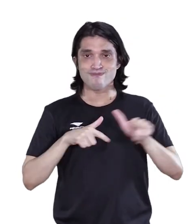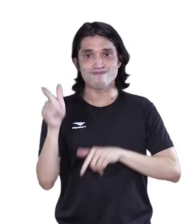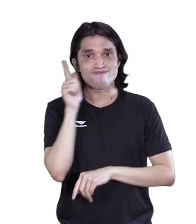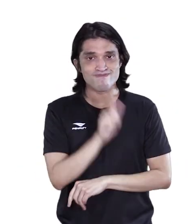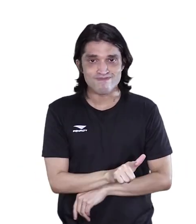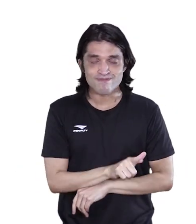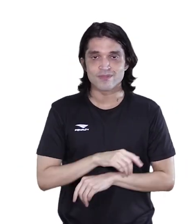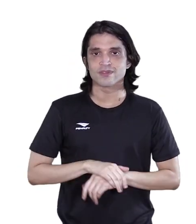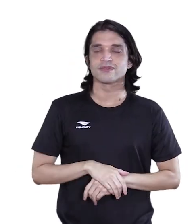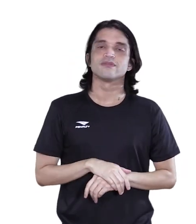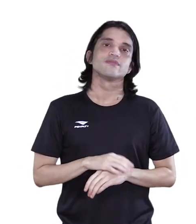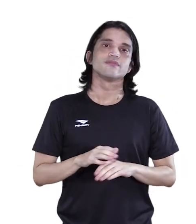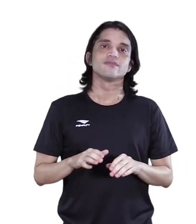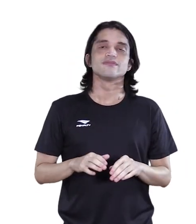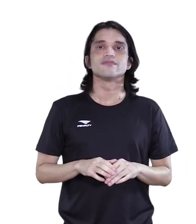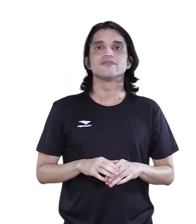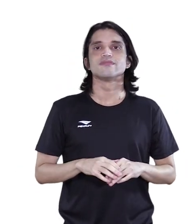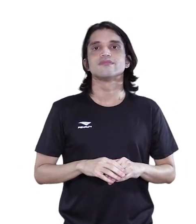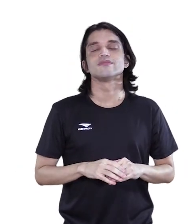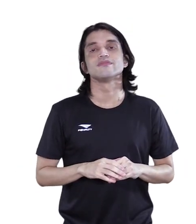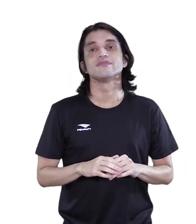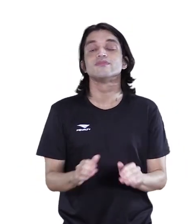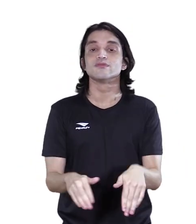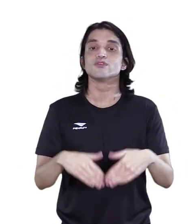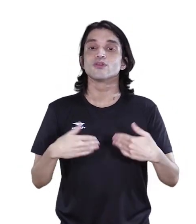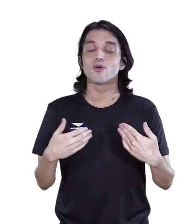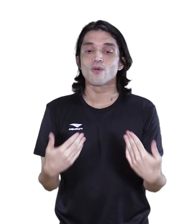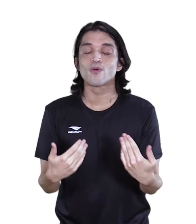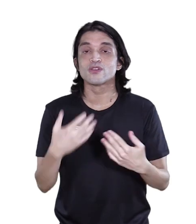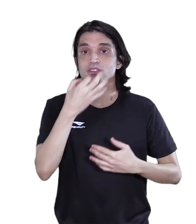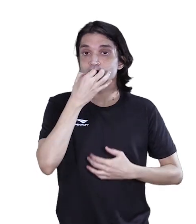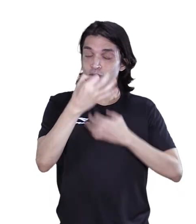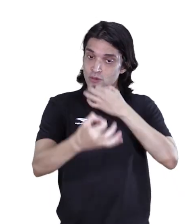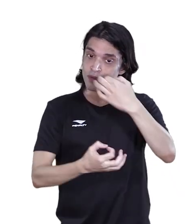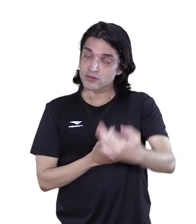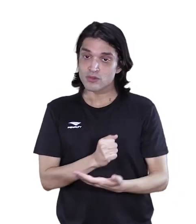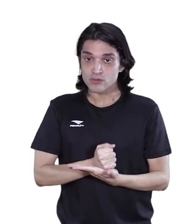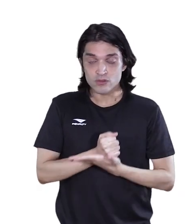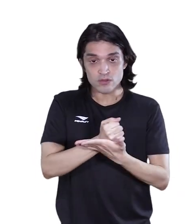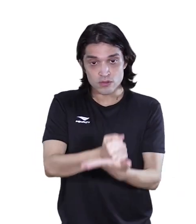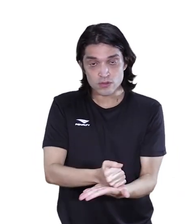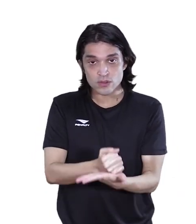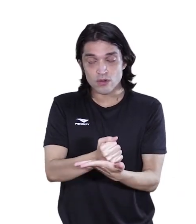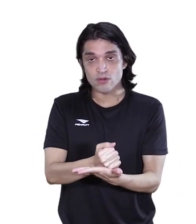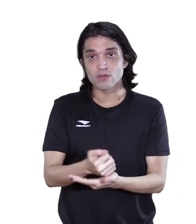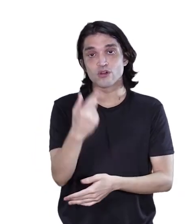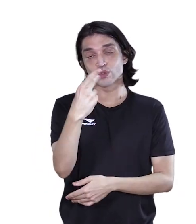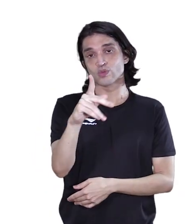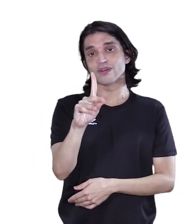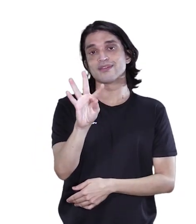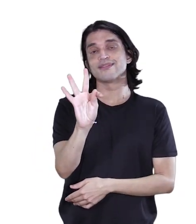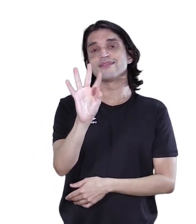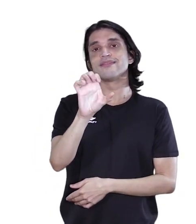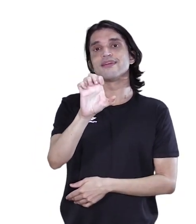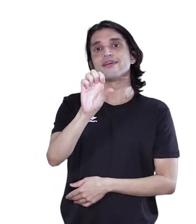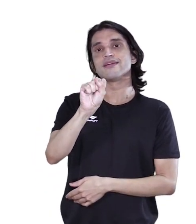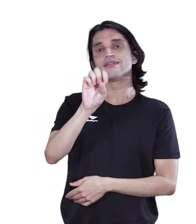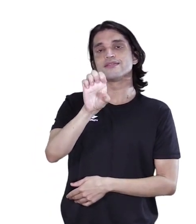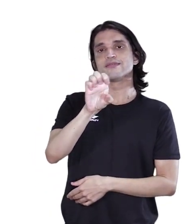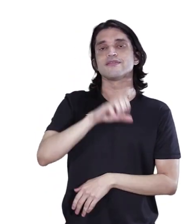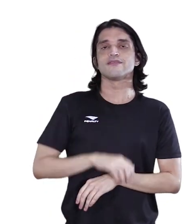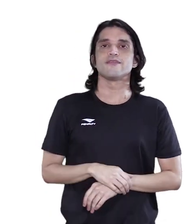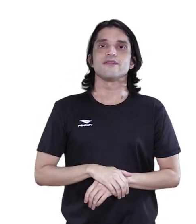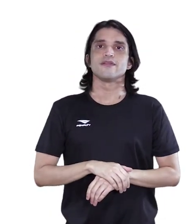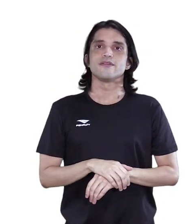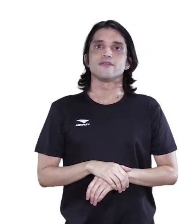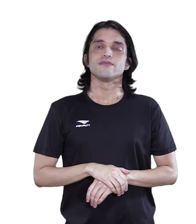Finalizando, então, os argumentos são a sustentação da sua tese. É através deles que você conseguirá